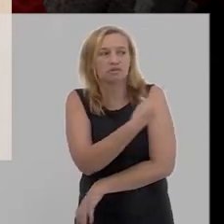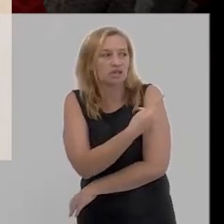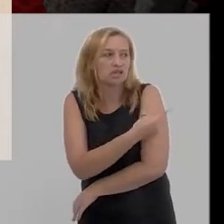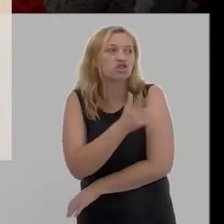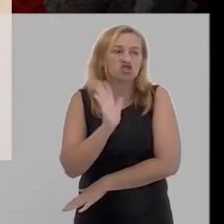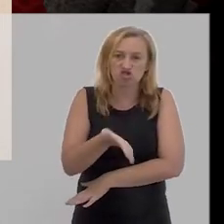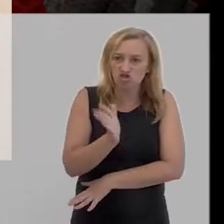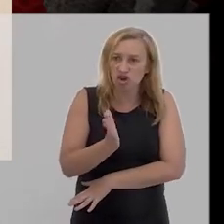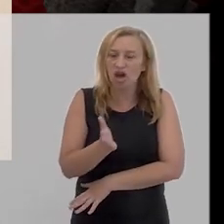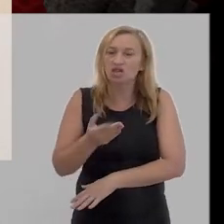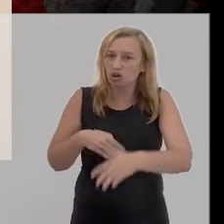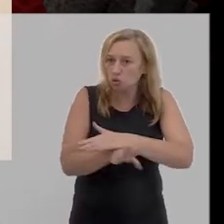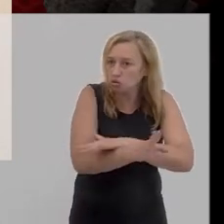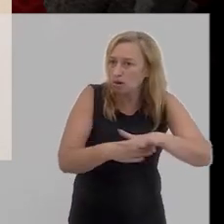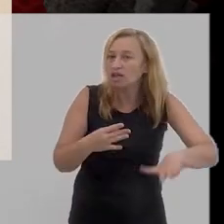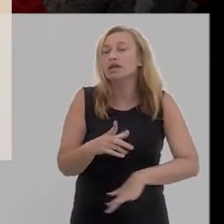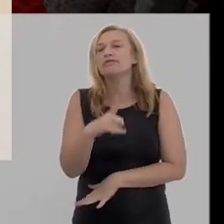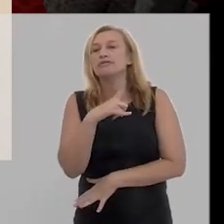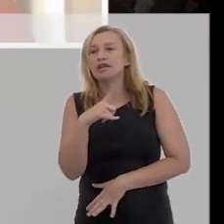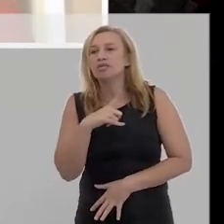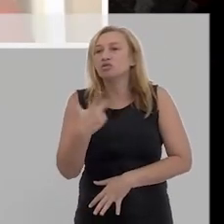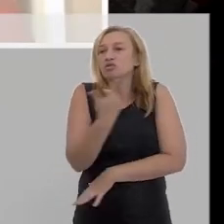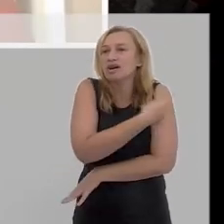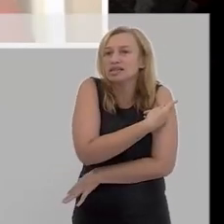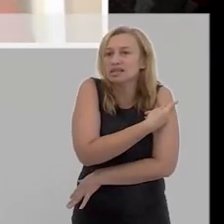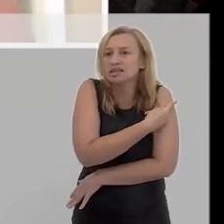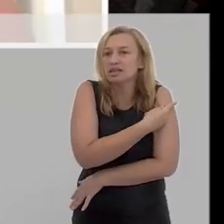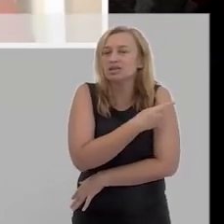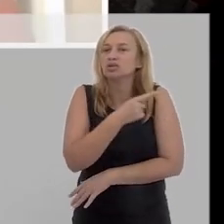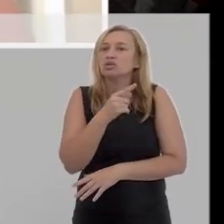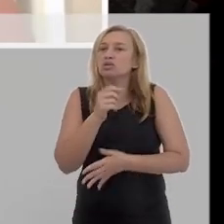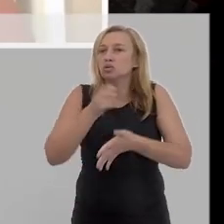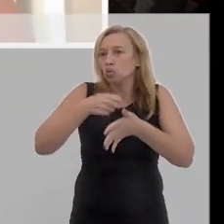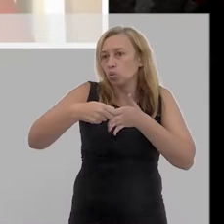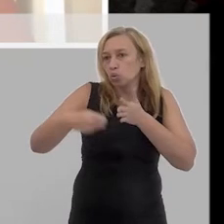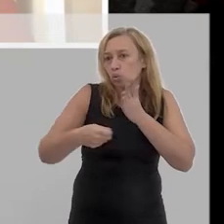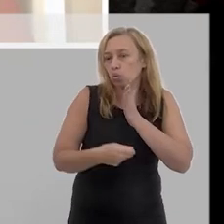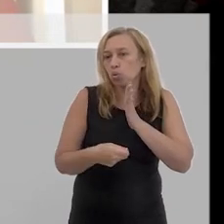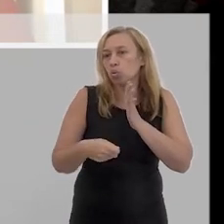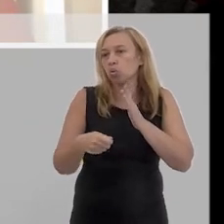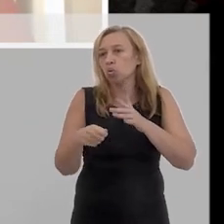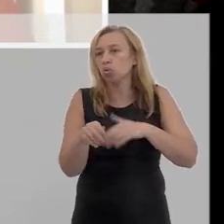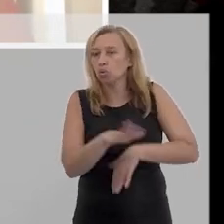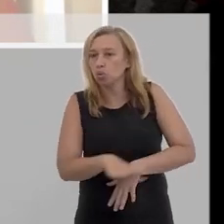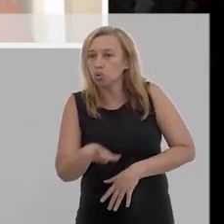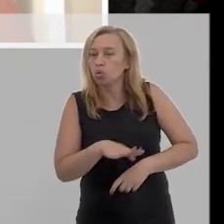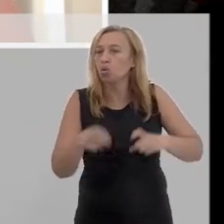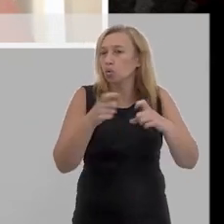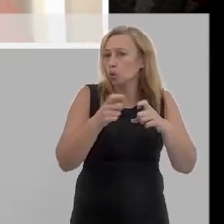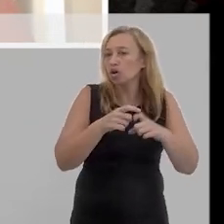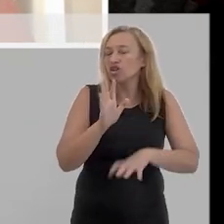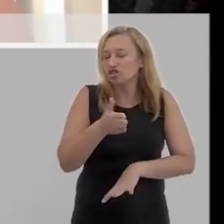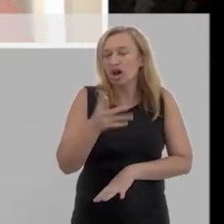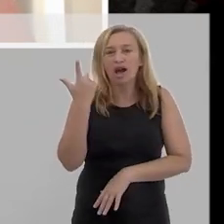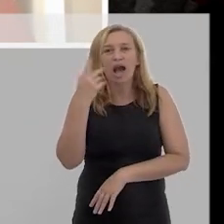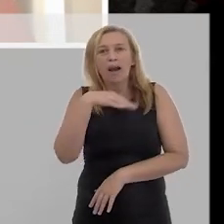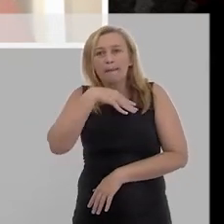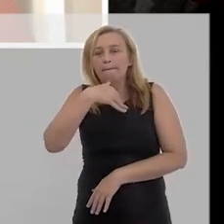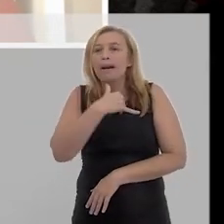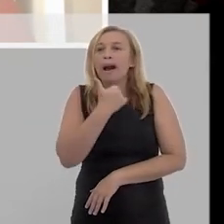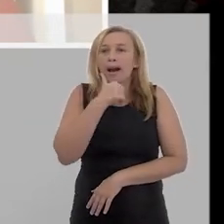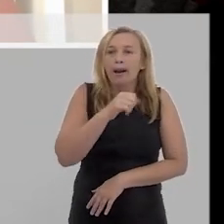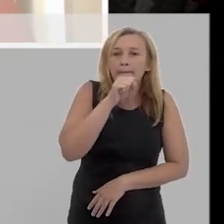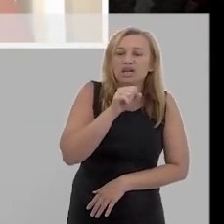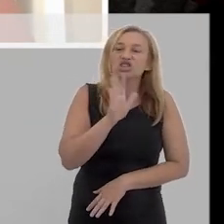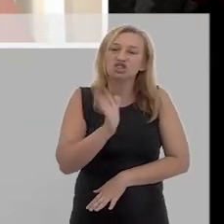vacinas que a gente já está acostumado. Nós temos vacinas no calendário pediátrico, que são também reatogênicas, as mães já